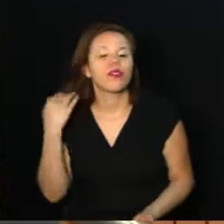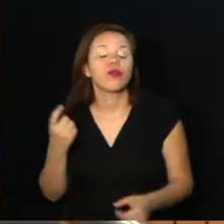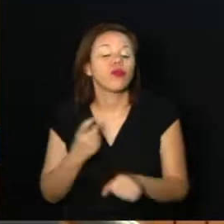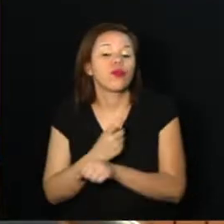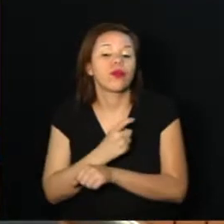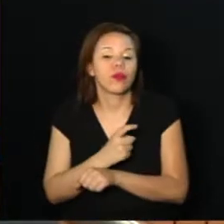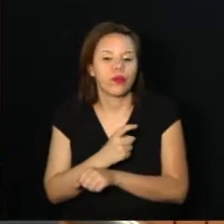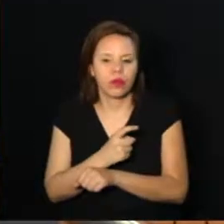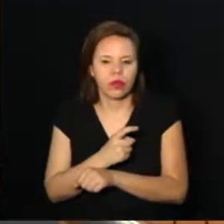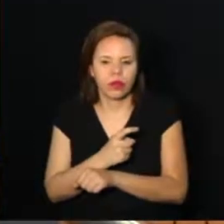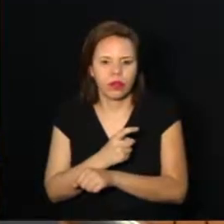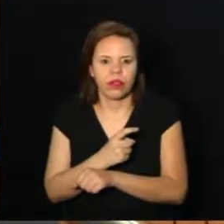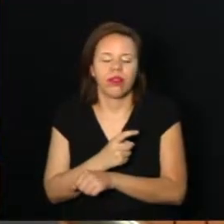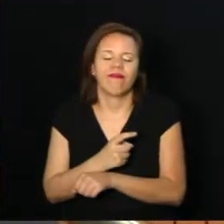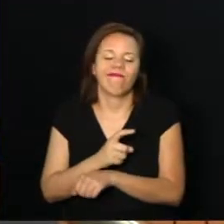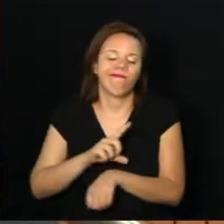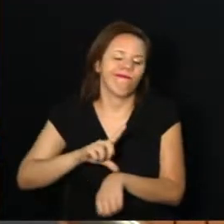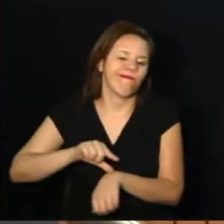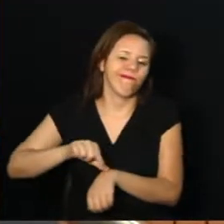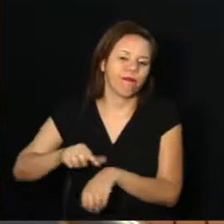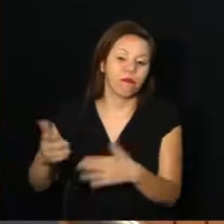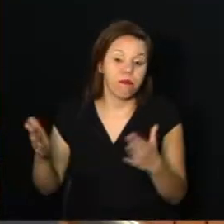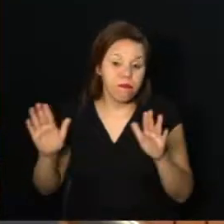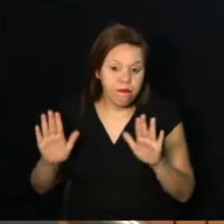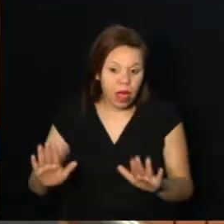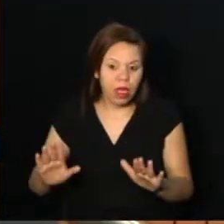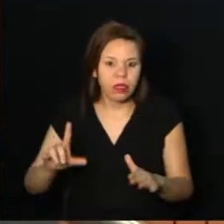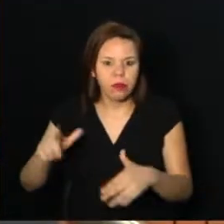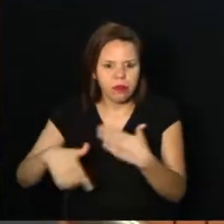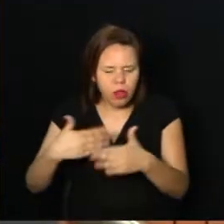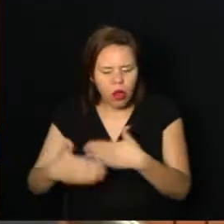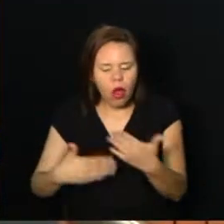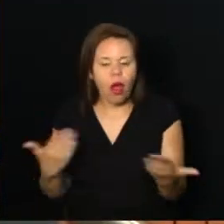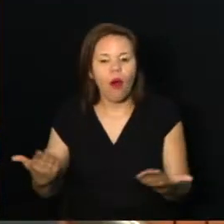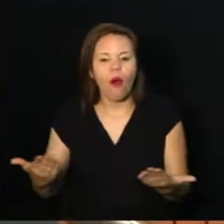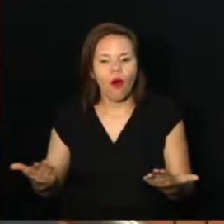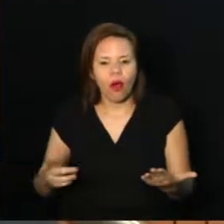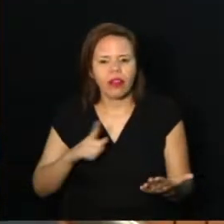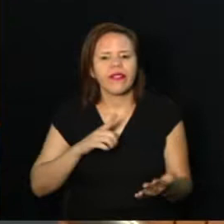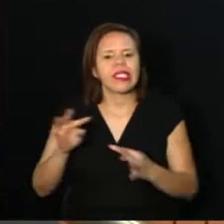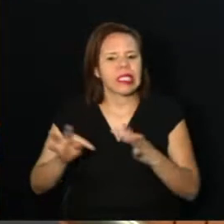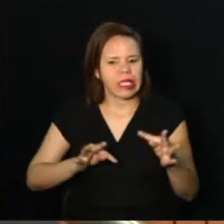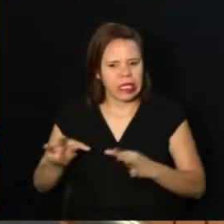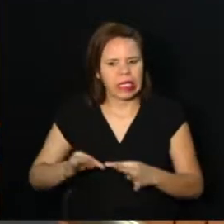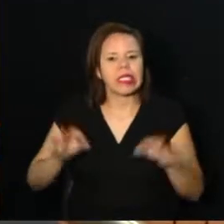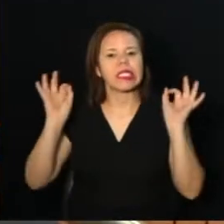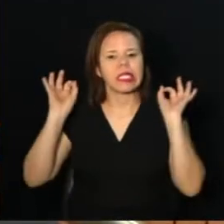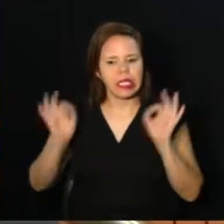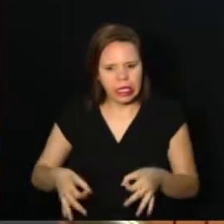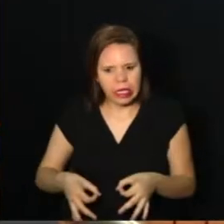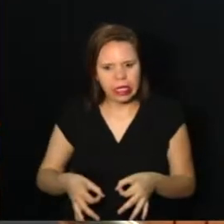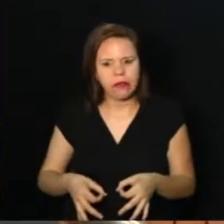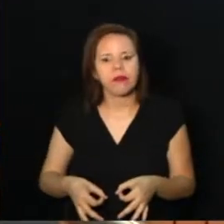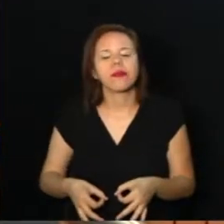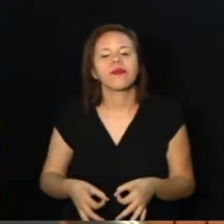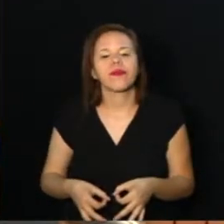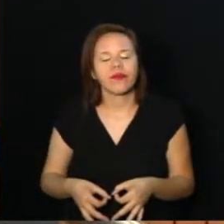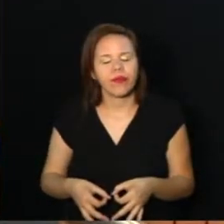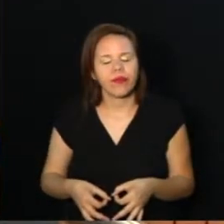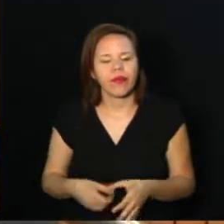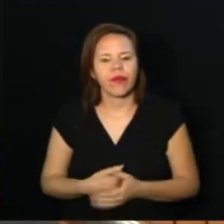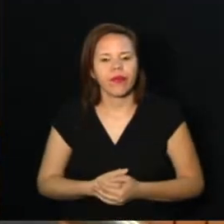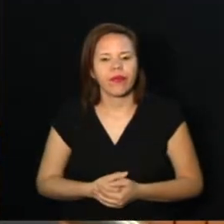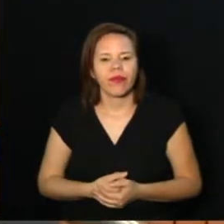descoberta de forma tardia, mas que hoje, realmente, com o devido tratamento, com o tratamento correto,